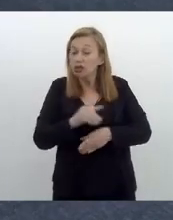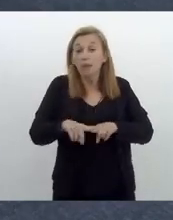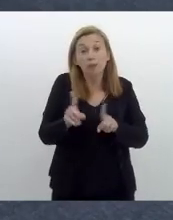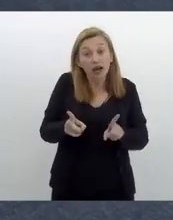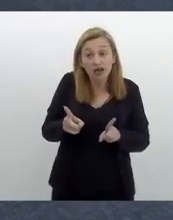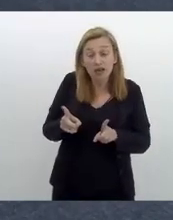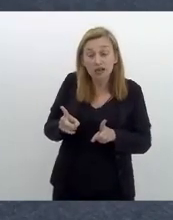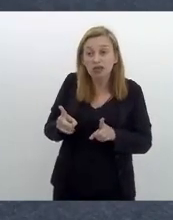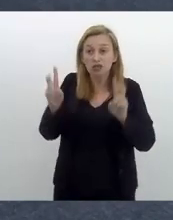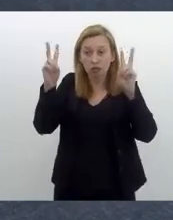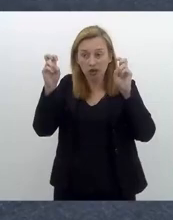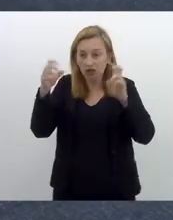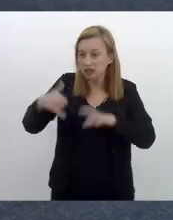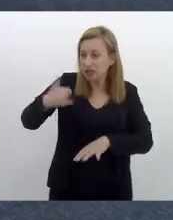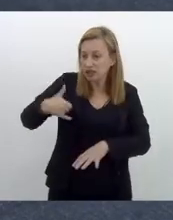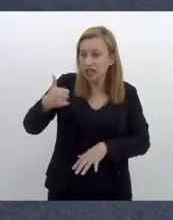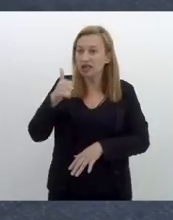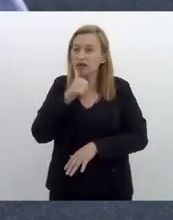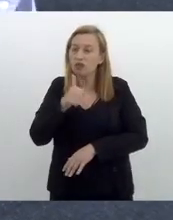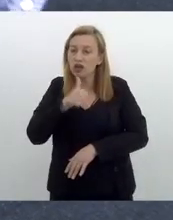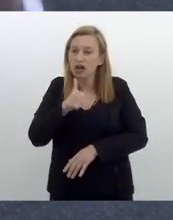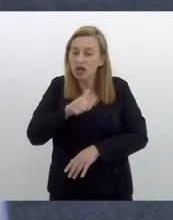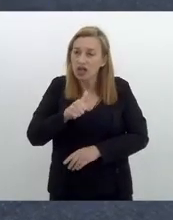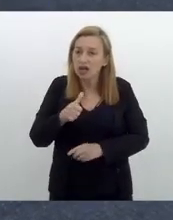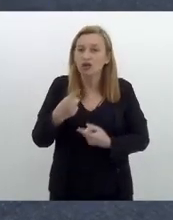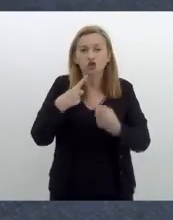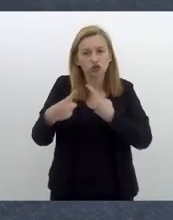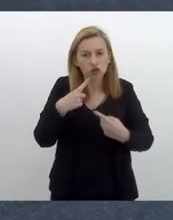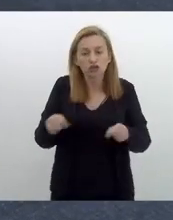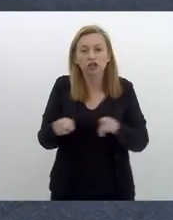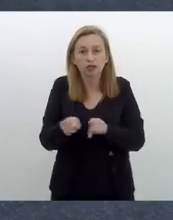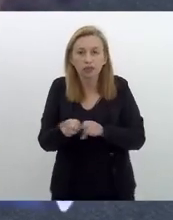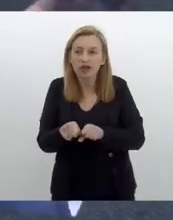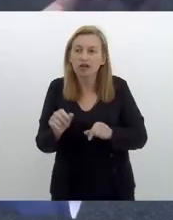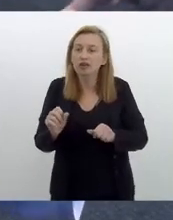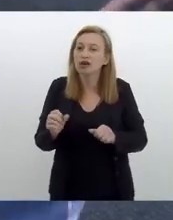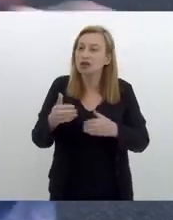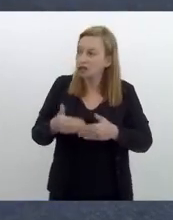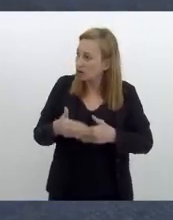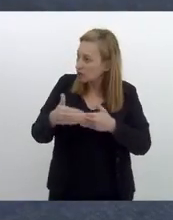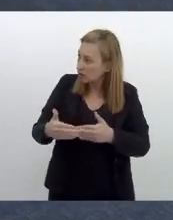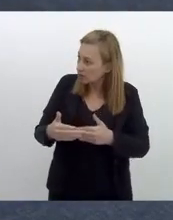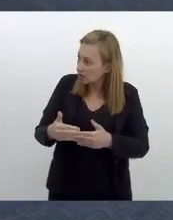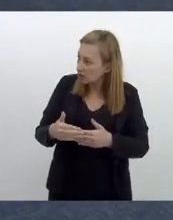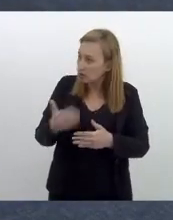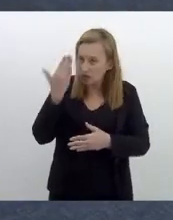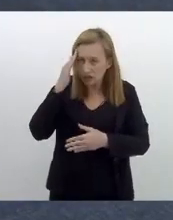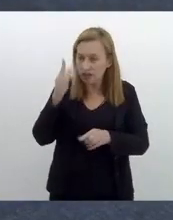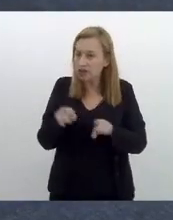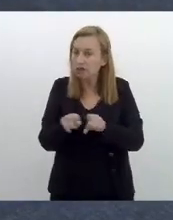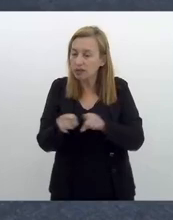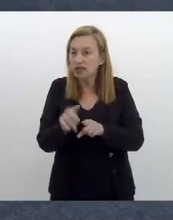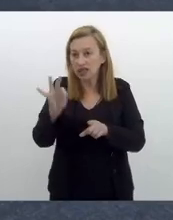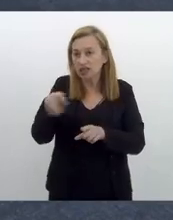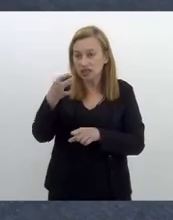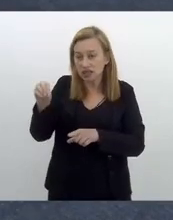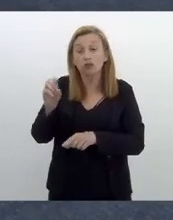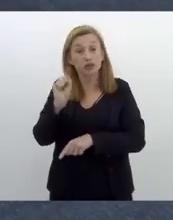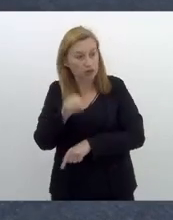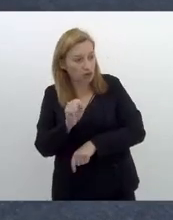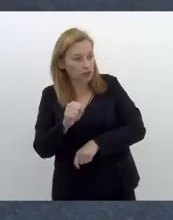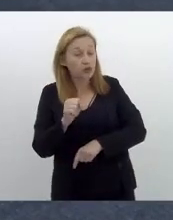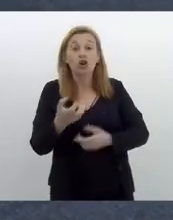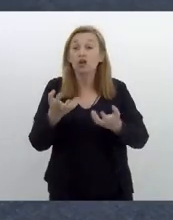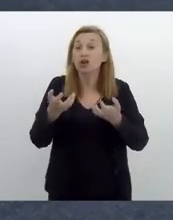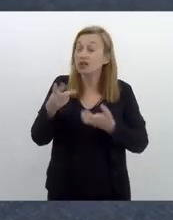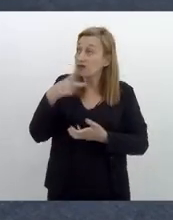maneira sobre a questão das mulheres que é debate que a gente tem feito também também está encaminhando para o entendimento transição sim porque eu queria